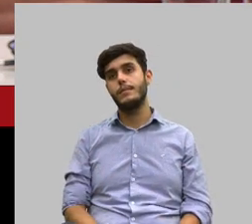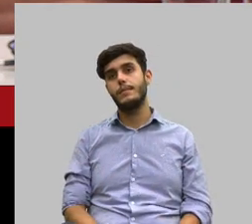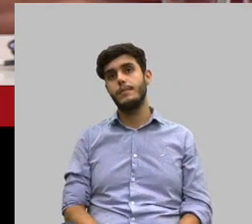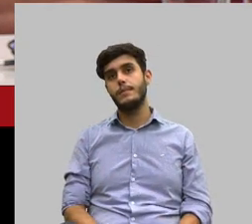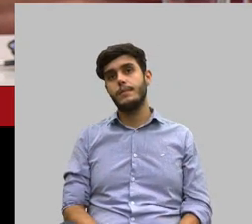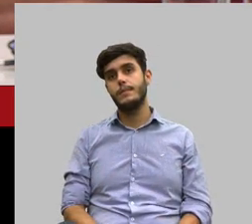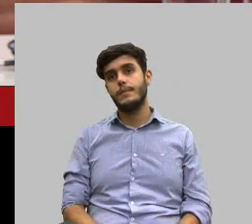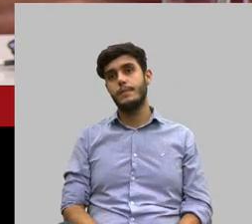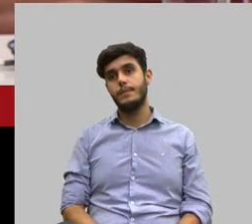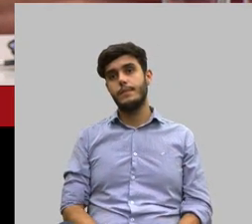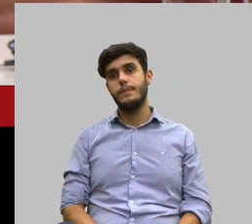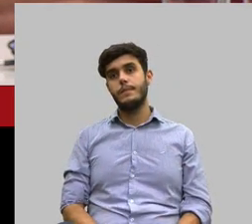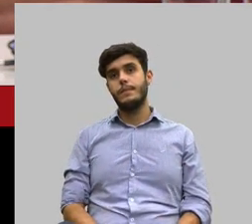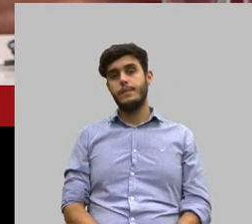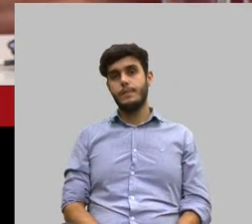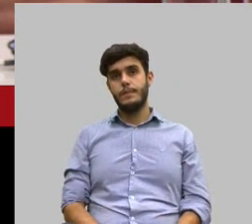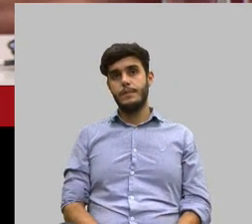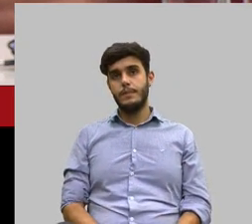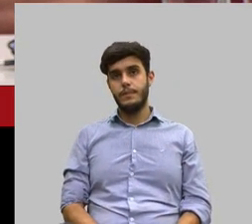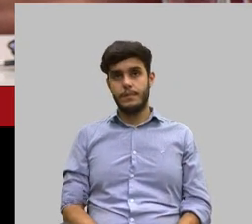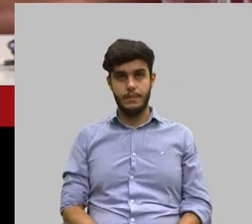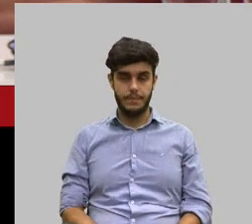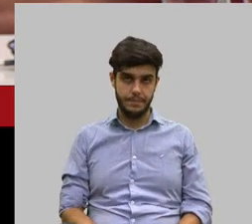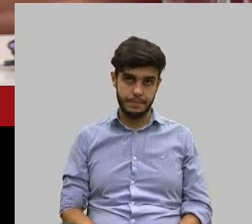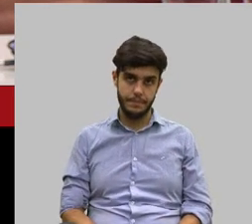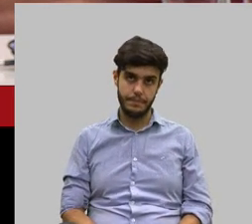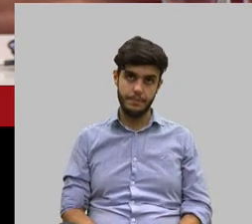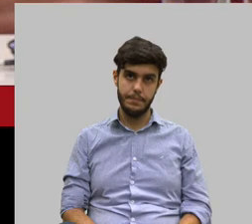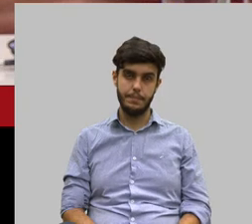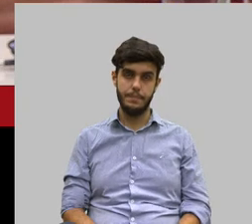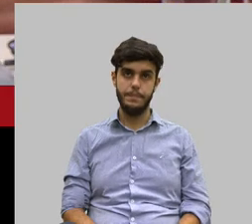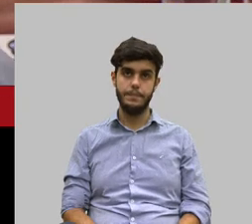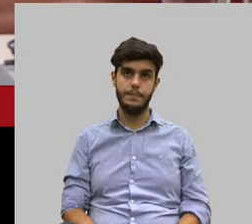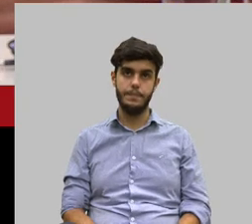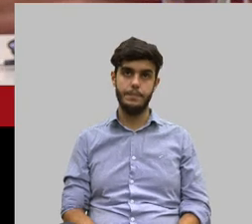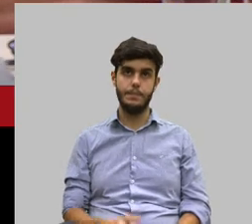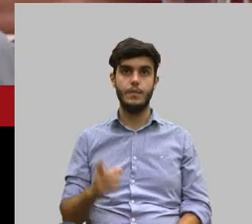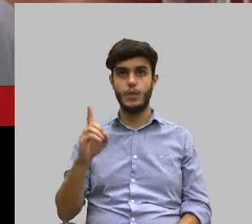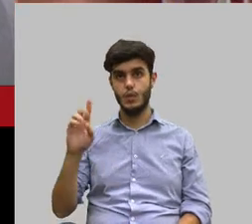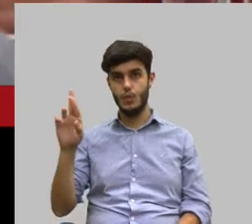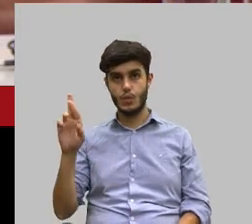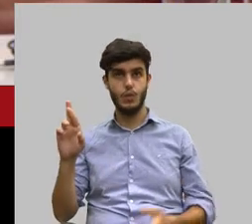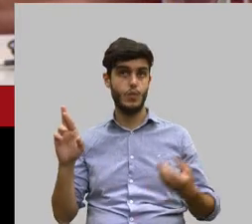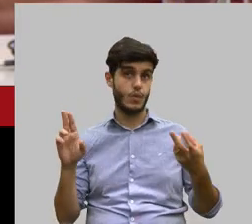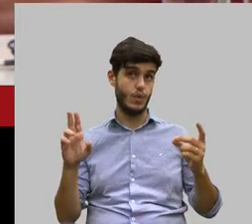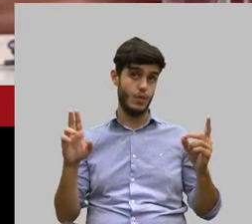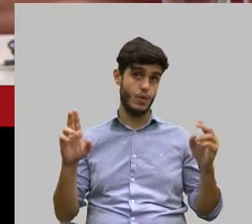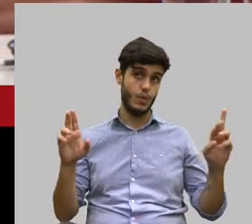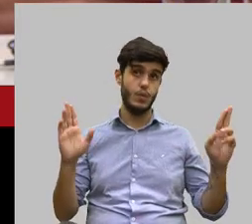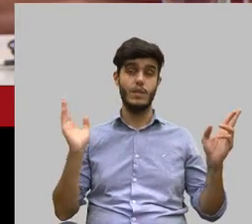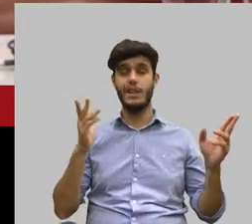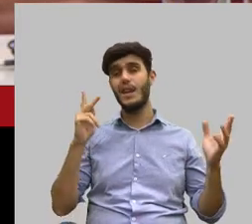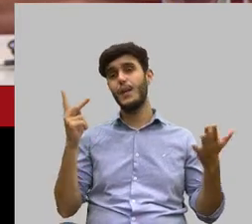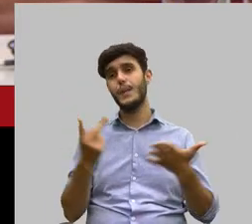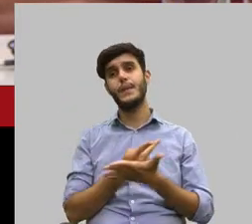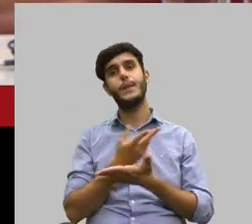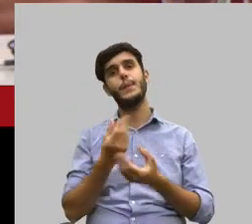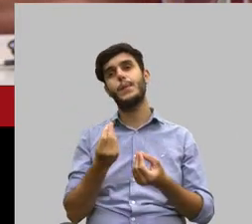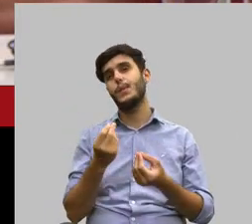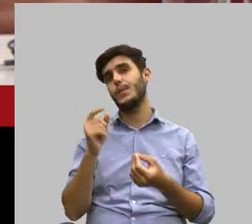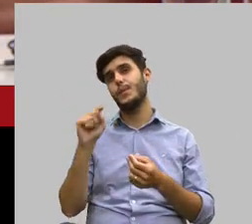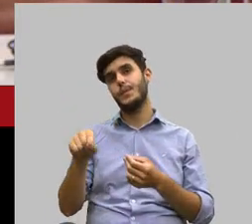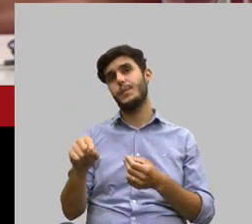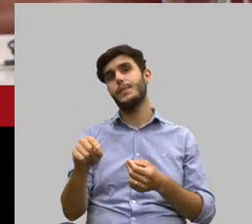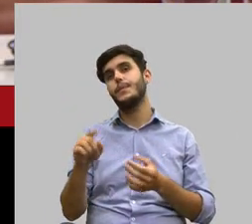a d Letícia ao longo das carreiras deve ter deparado com situações os seus